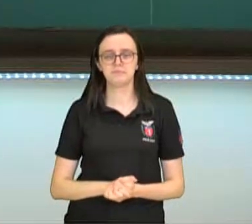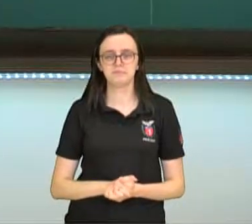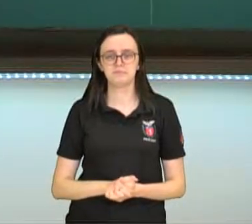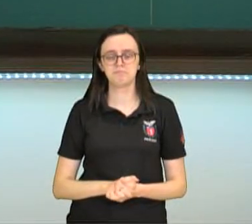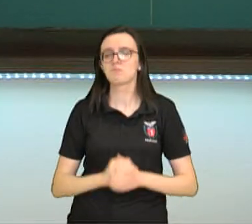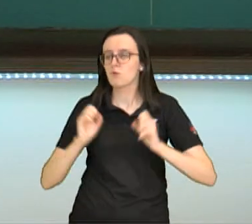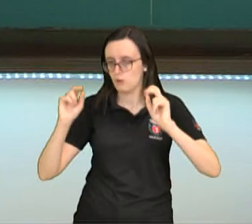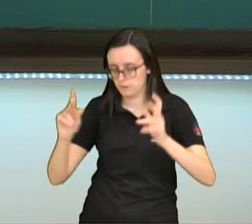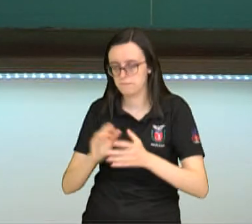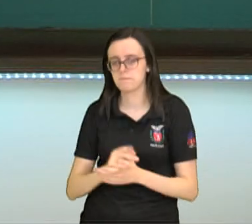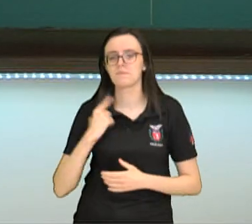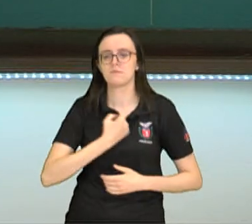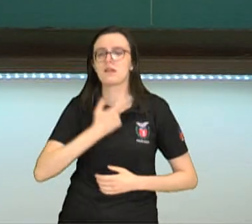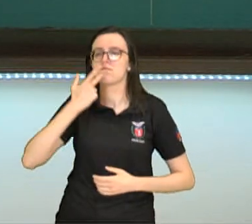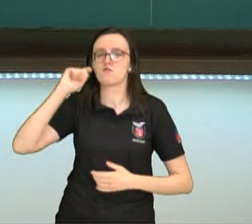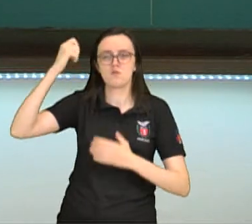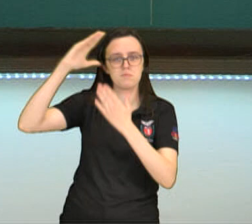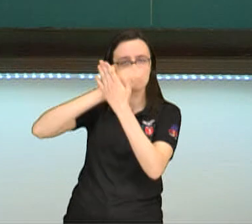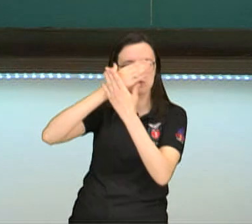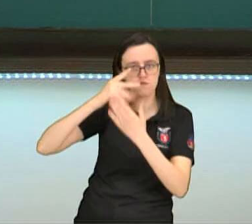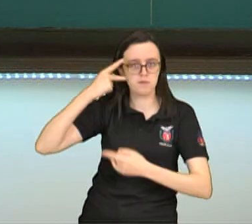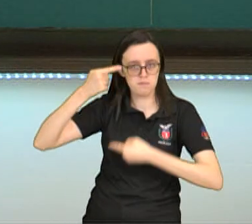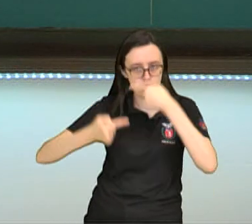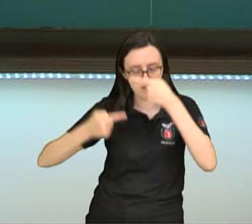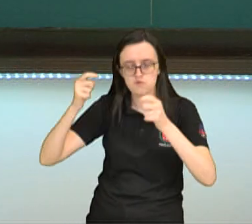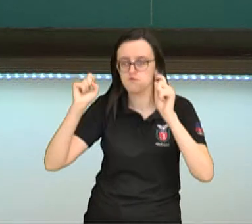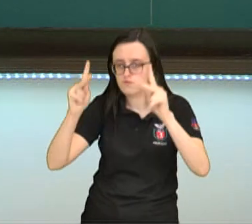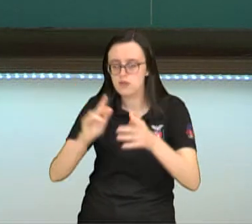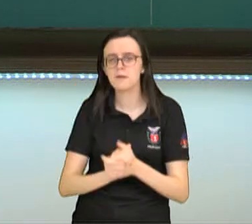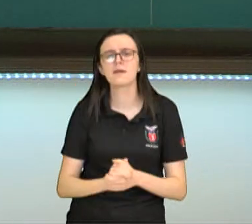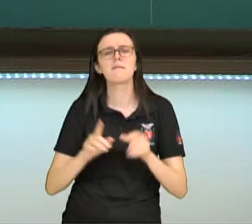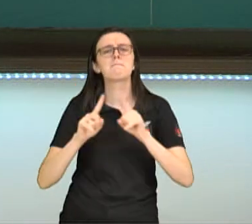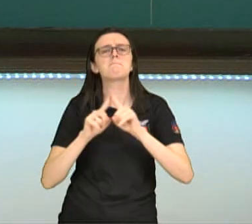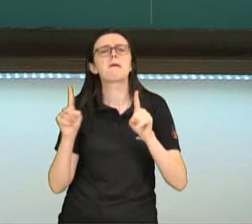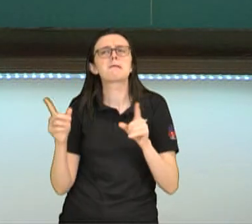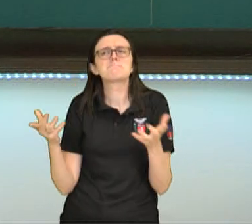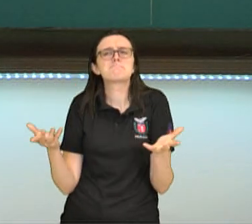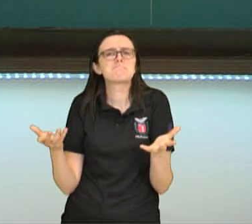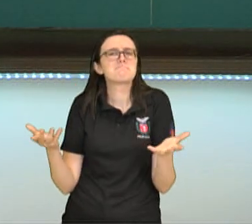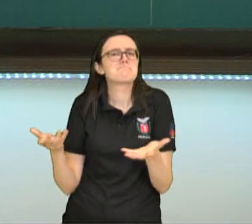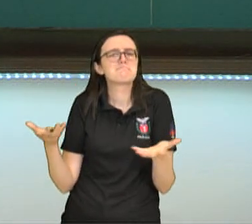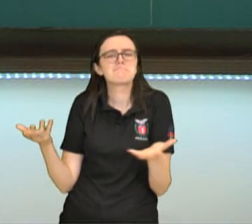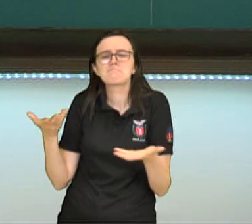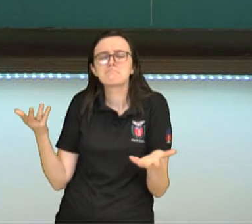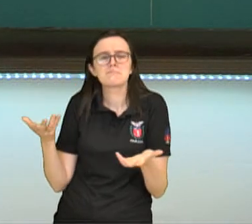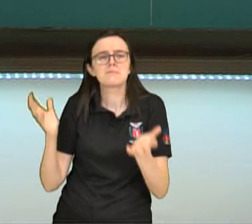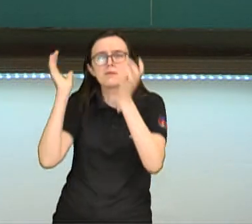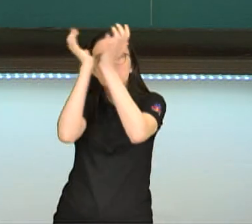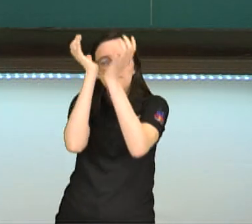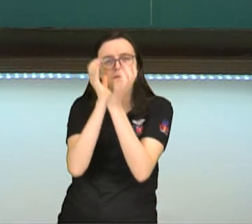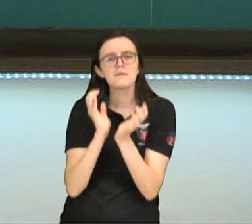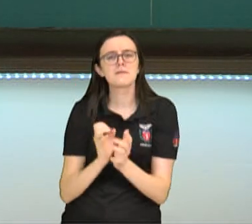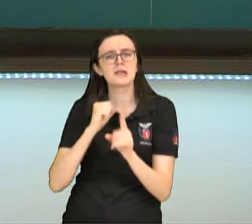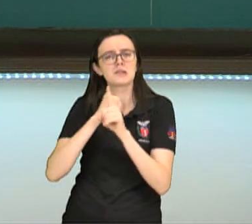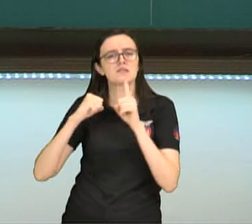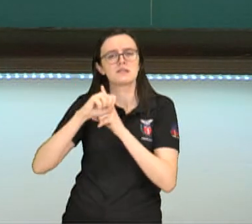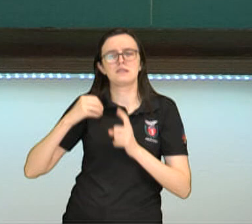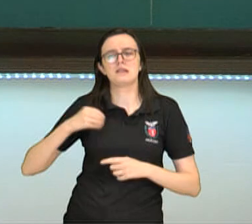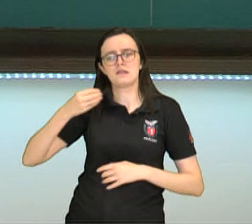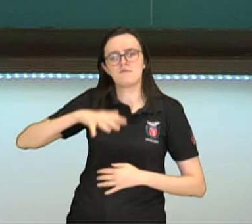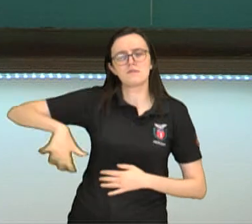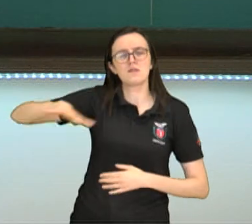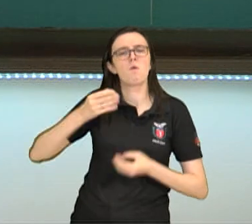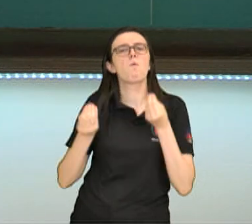E tá, a gente falou das divisões políticas, mas e a classe social? Como era dividida a